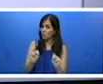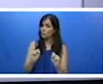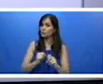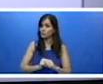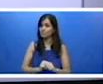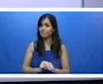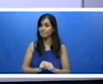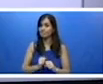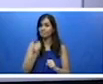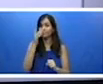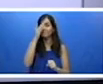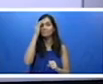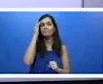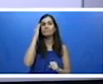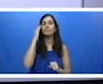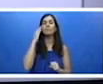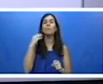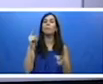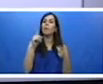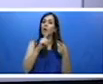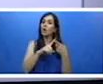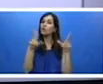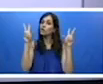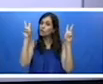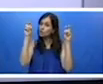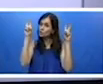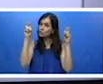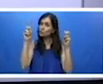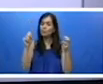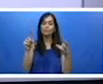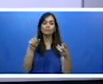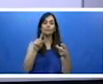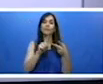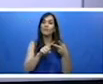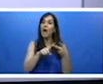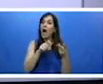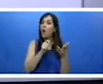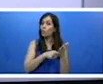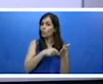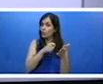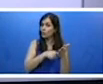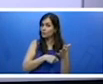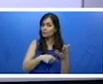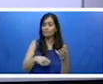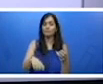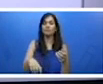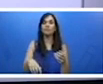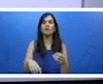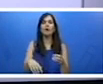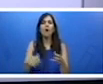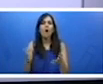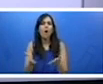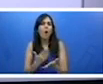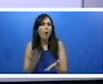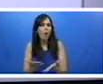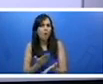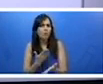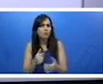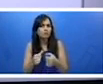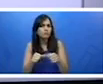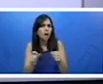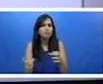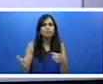alguns elementos. Ela tem que conter o título, o autor, obra, no caso o livro, em que está